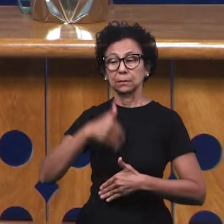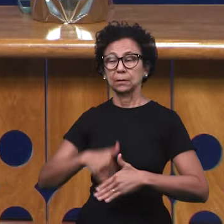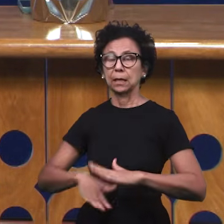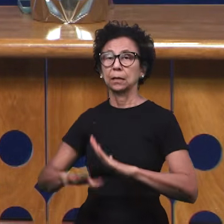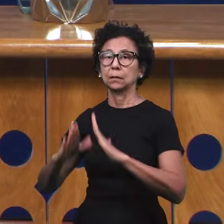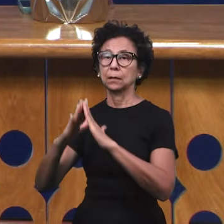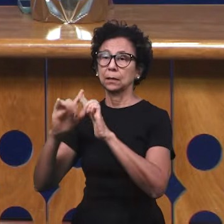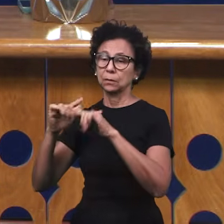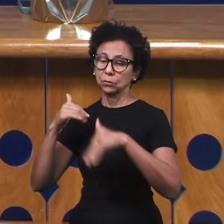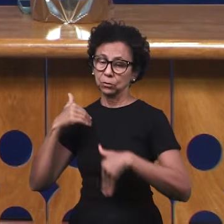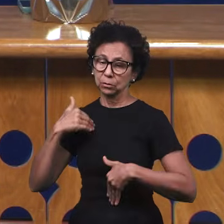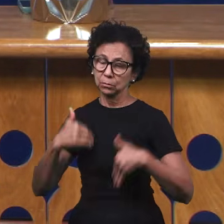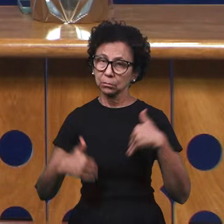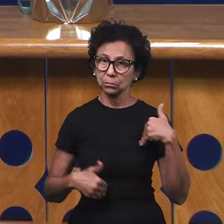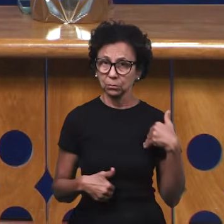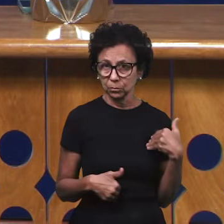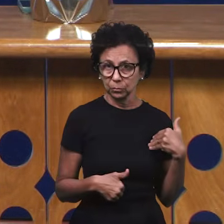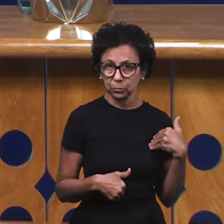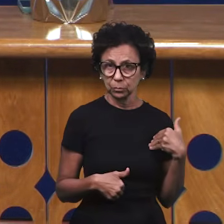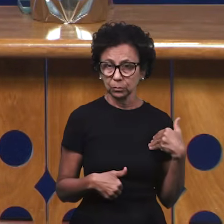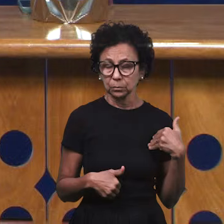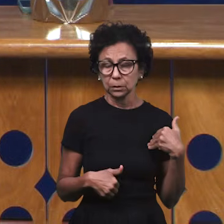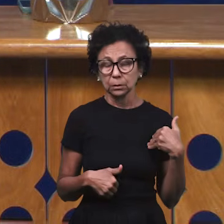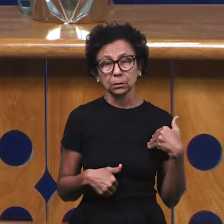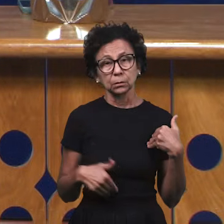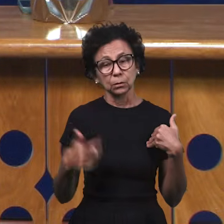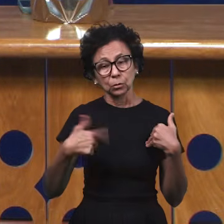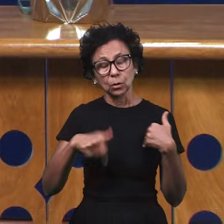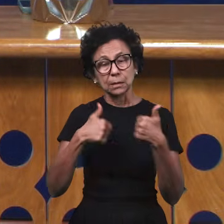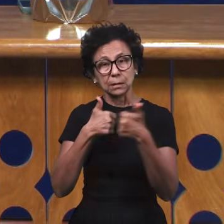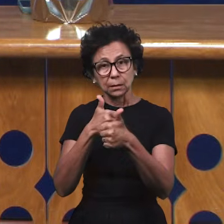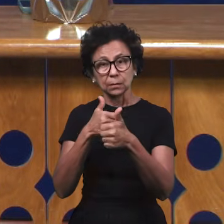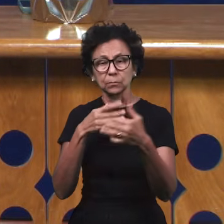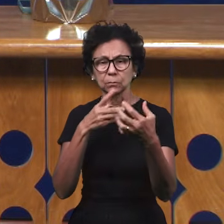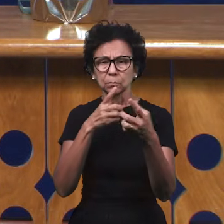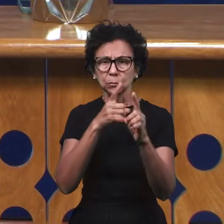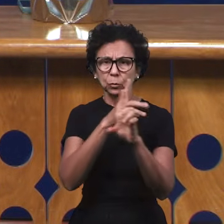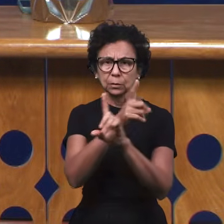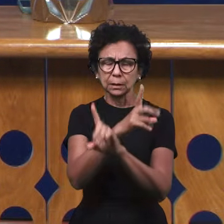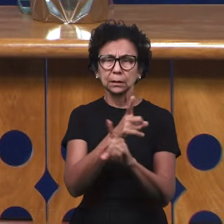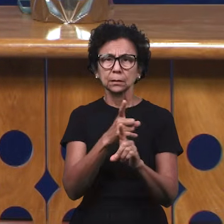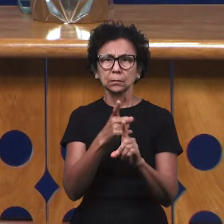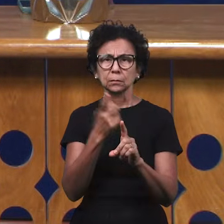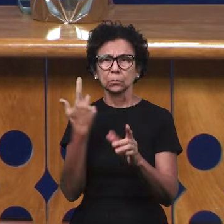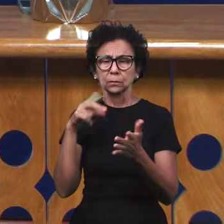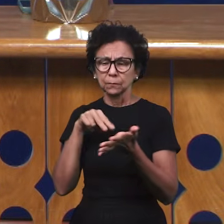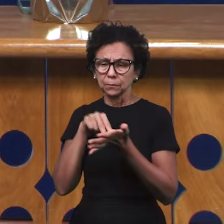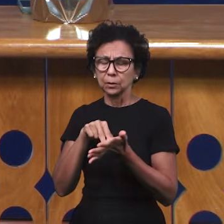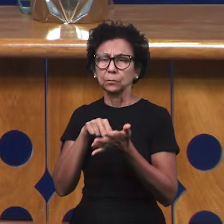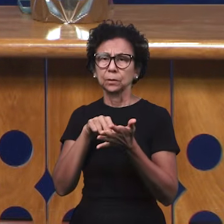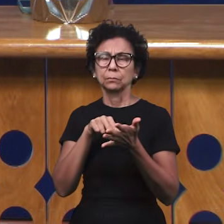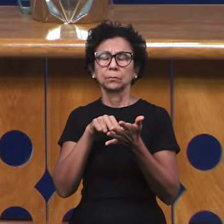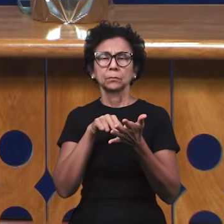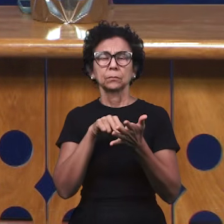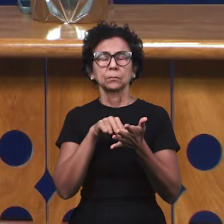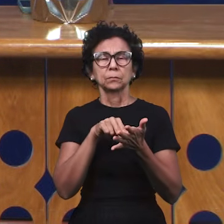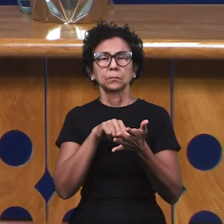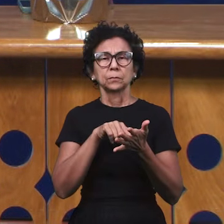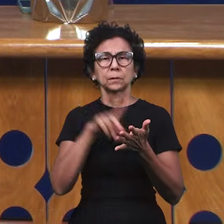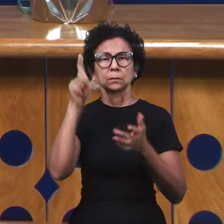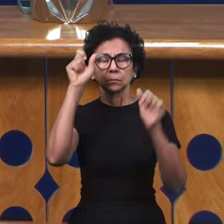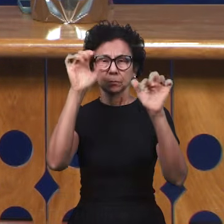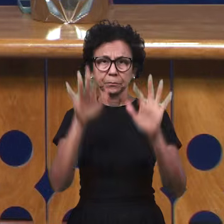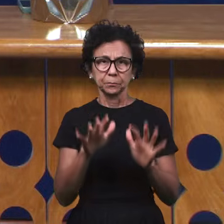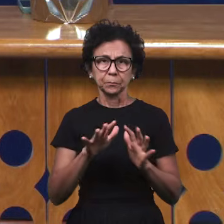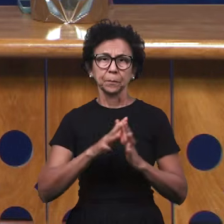pela doutrina que nós caminhamos, que nós somos sustentados, que nós somos abençoados. Então, vamos continuar